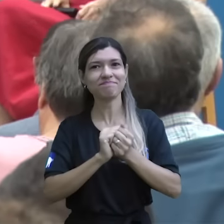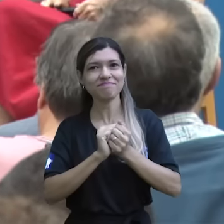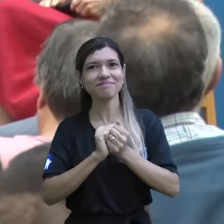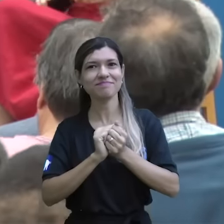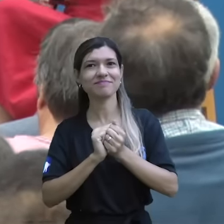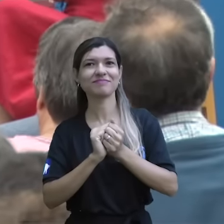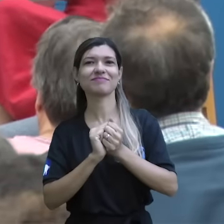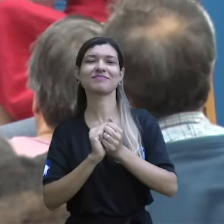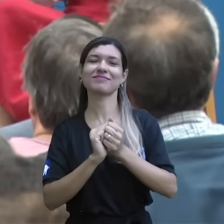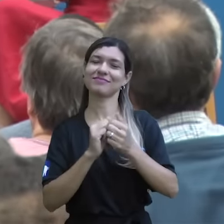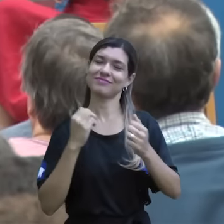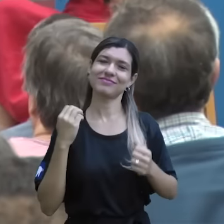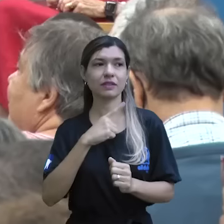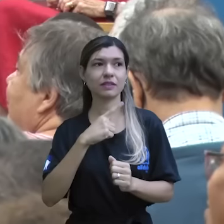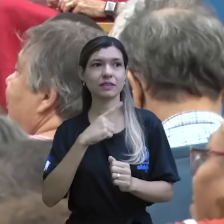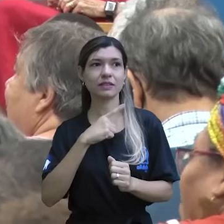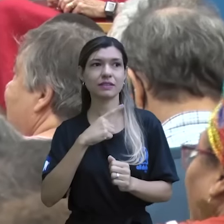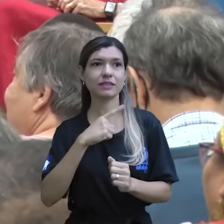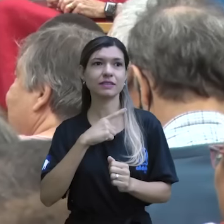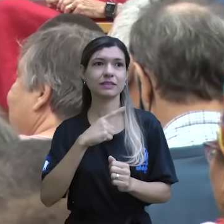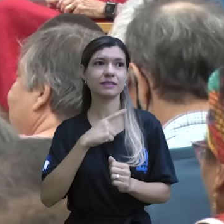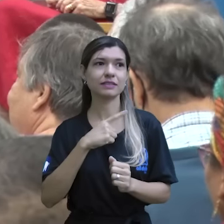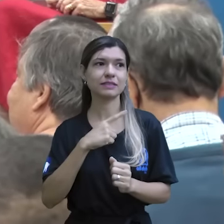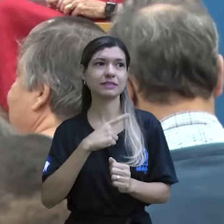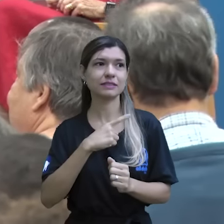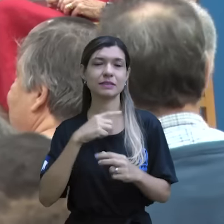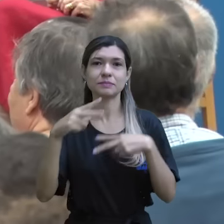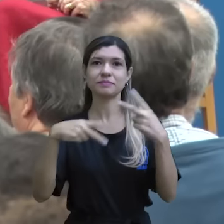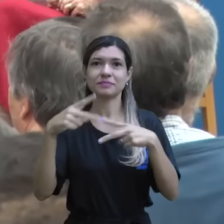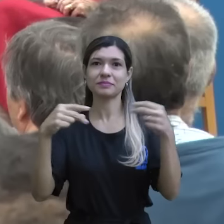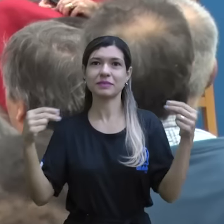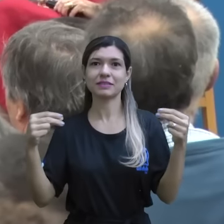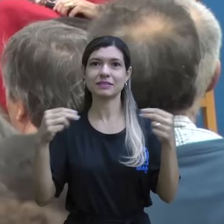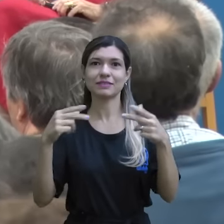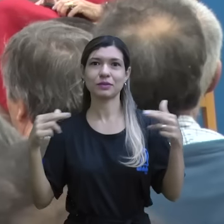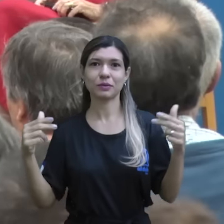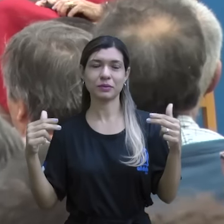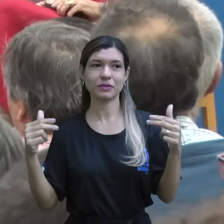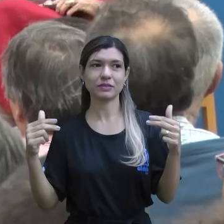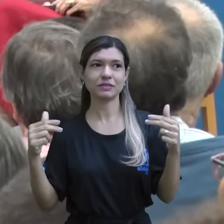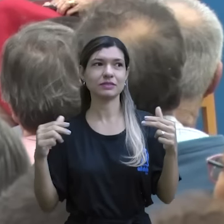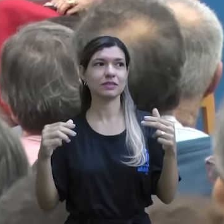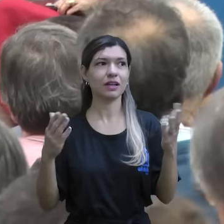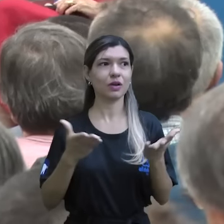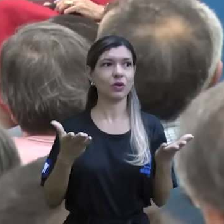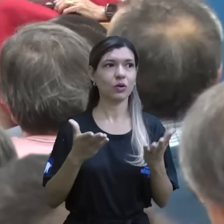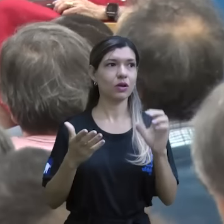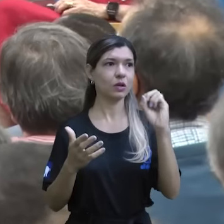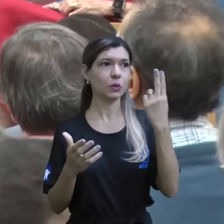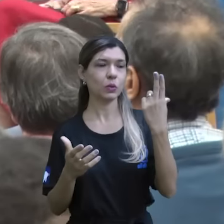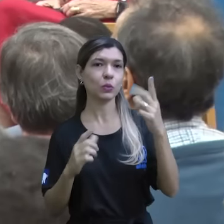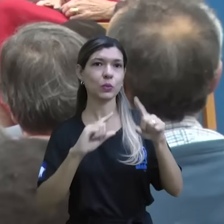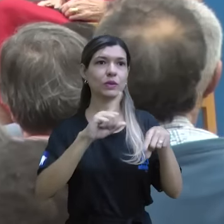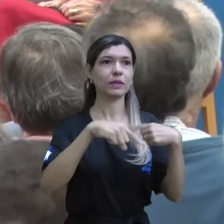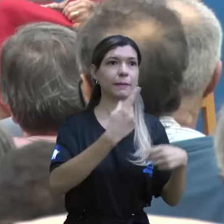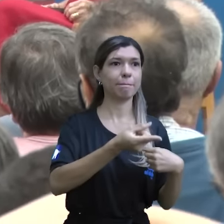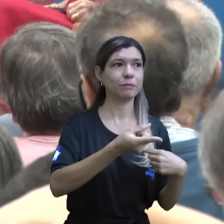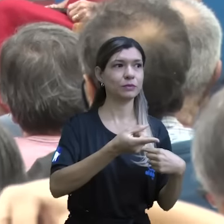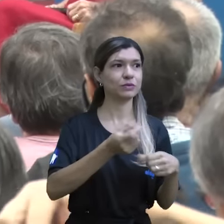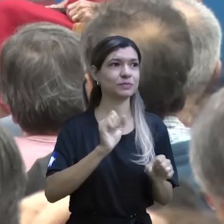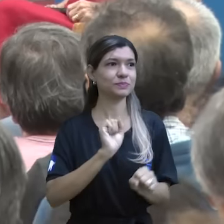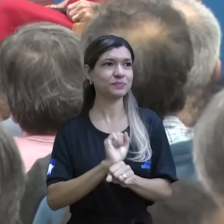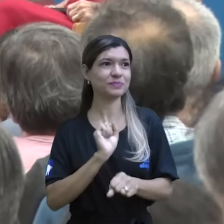E agradecer a presença de vocês. E agradecer o pessoal técnico e do som que passou as imagens para a gente. Tudo a gente fez uma